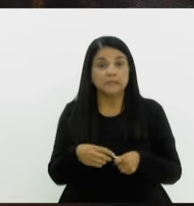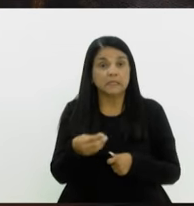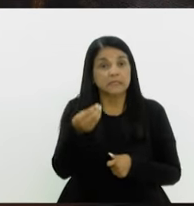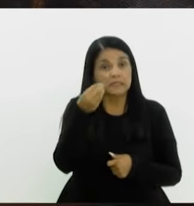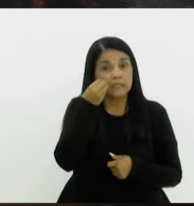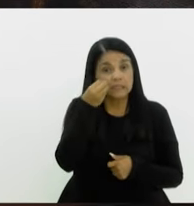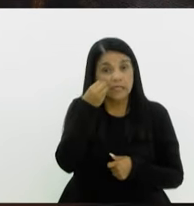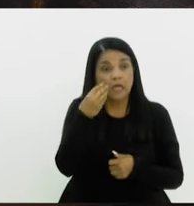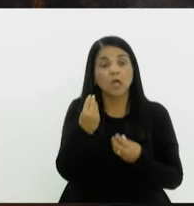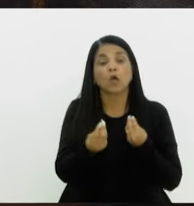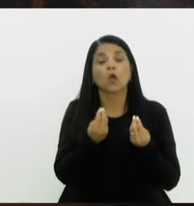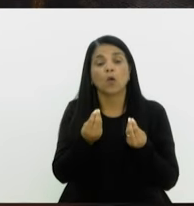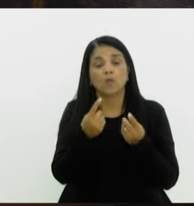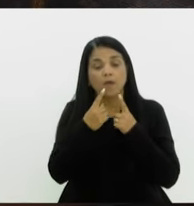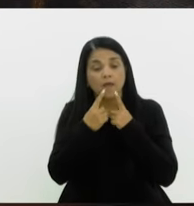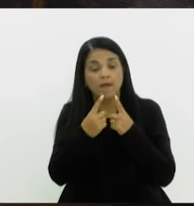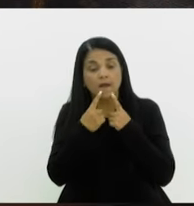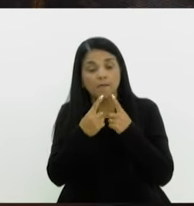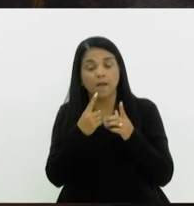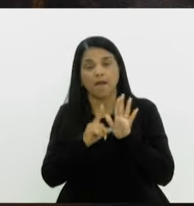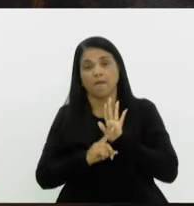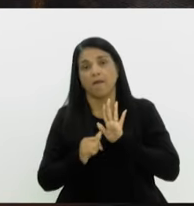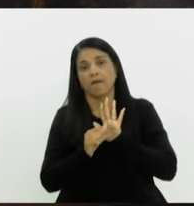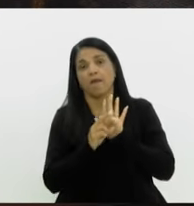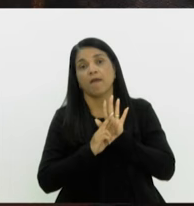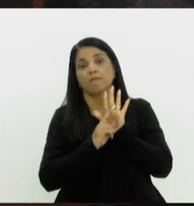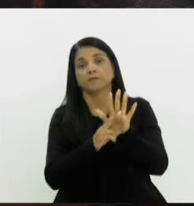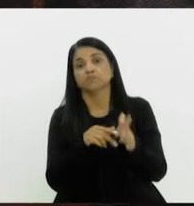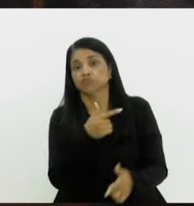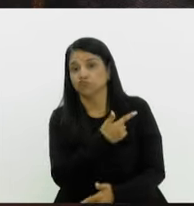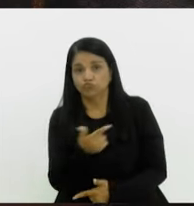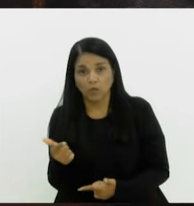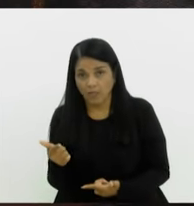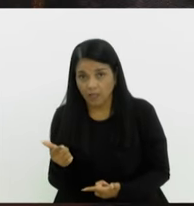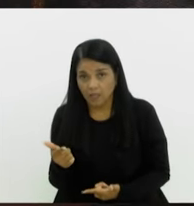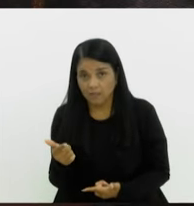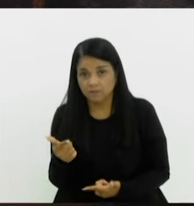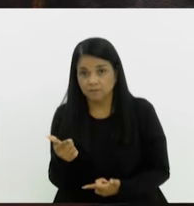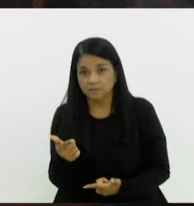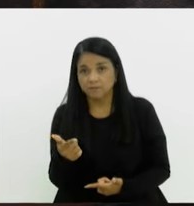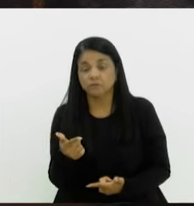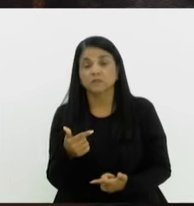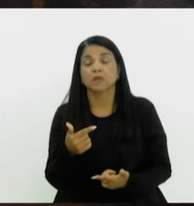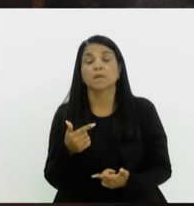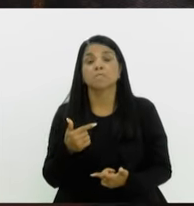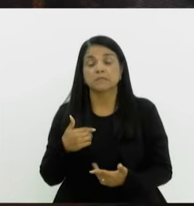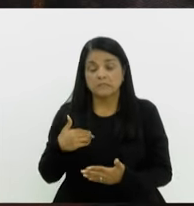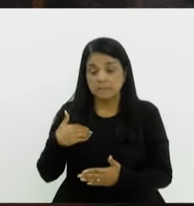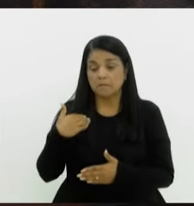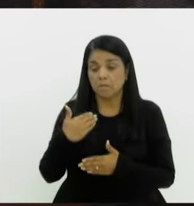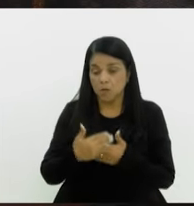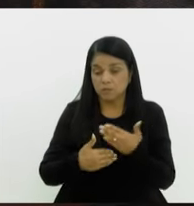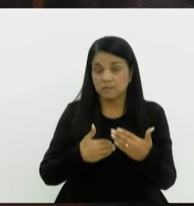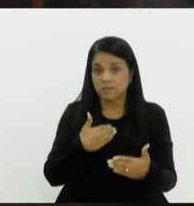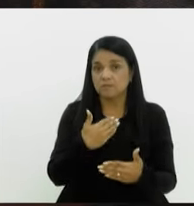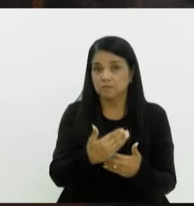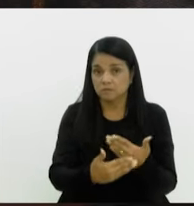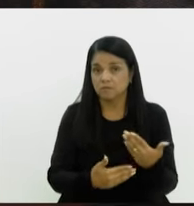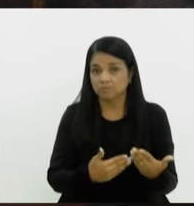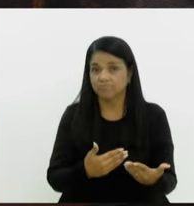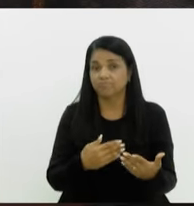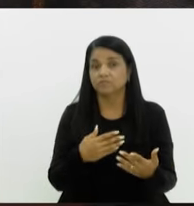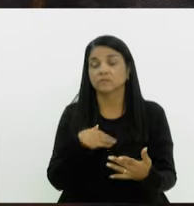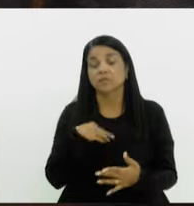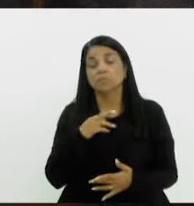gente vai reclamar que a gente não tem representatividade se a gente não se colocar no processo como é que a gente vai dizer depois que